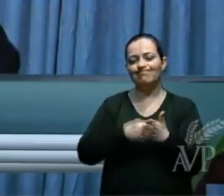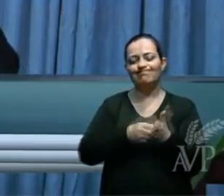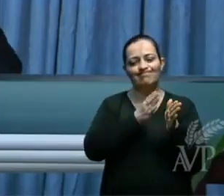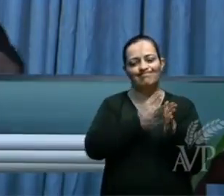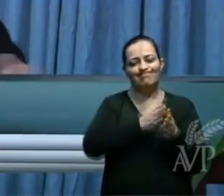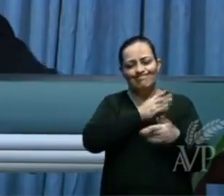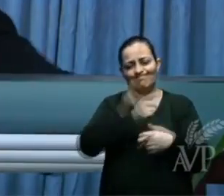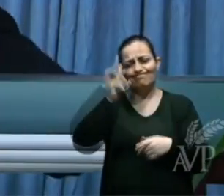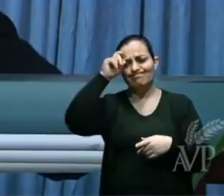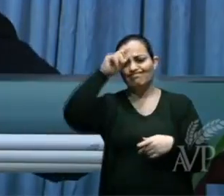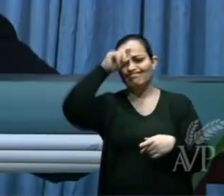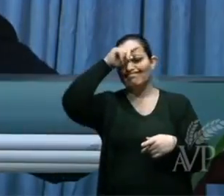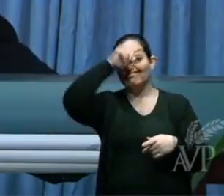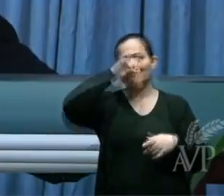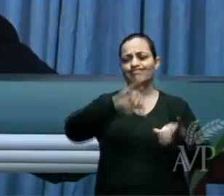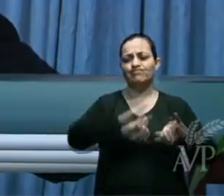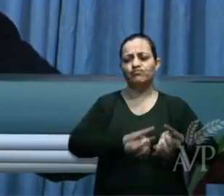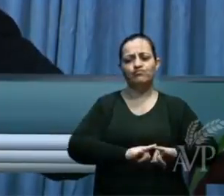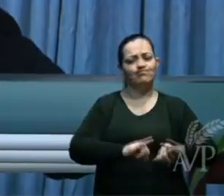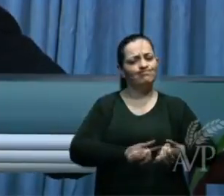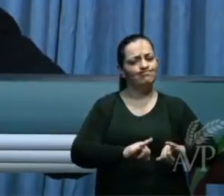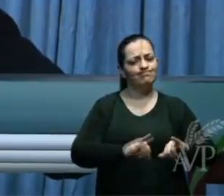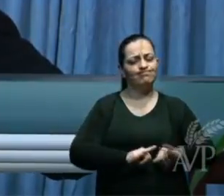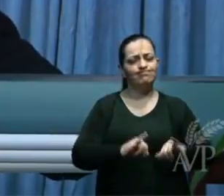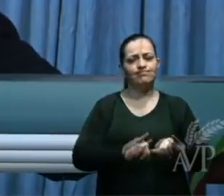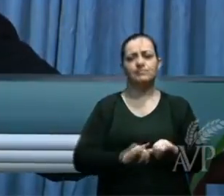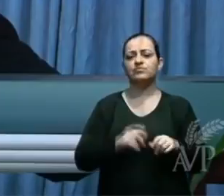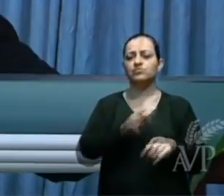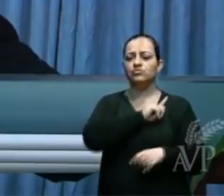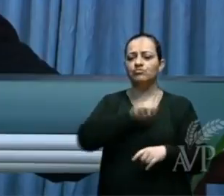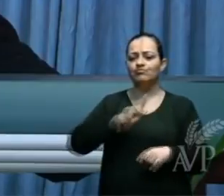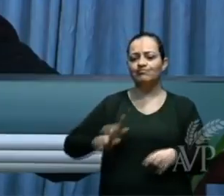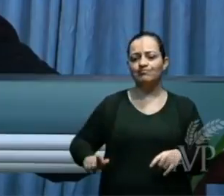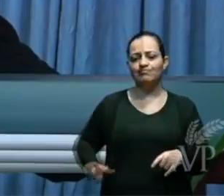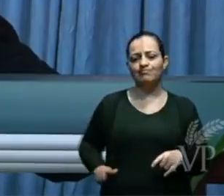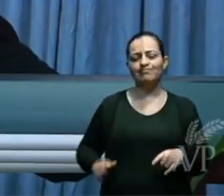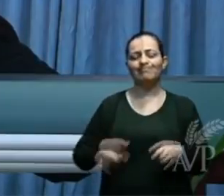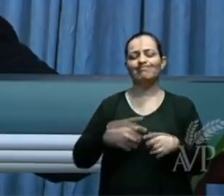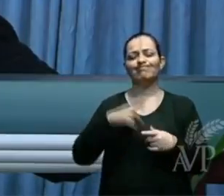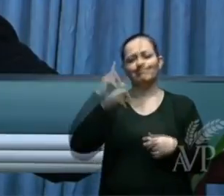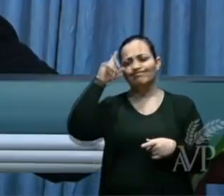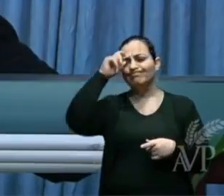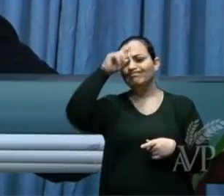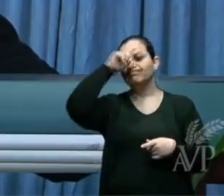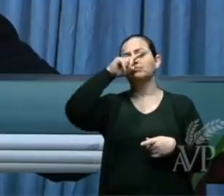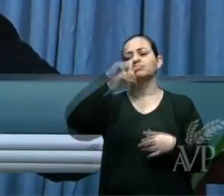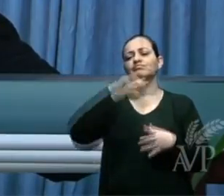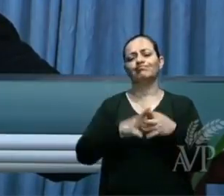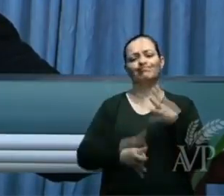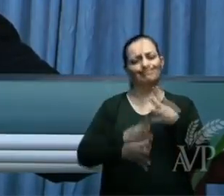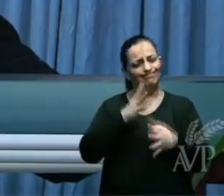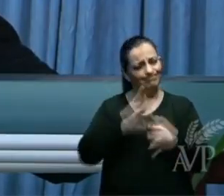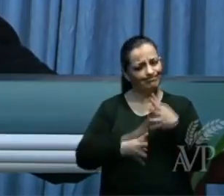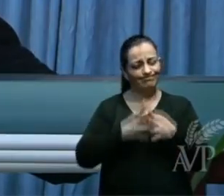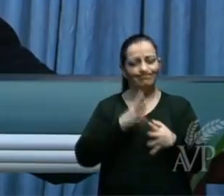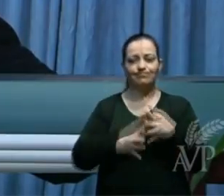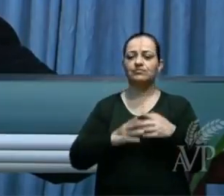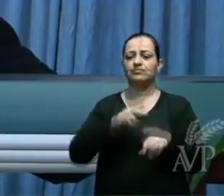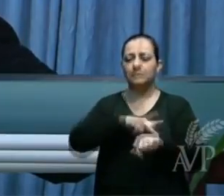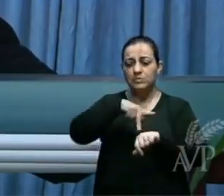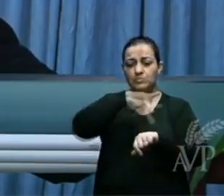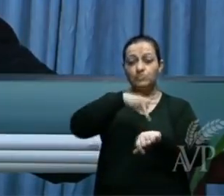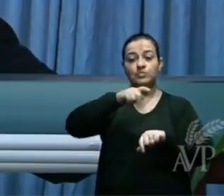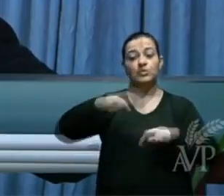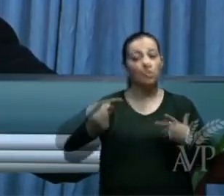difícil muito difícil devido o governo as coisas ela é um país muito rico